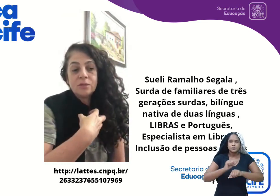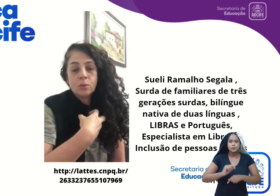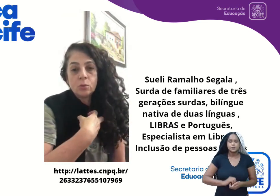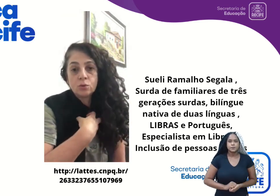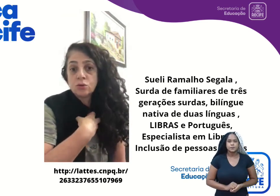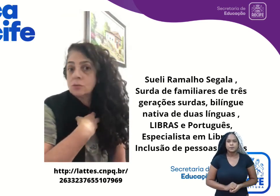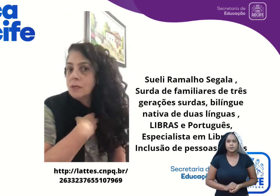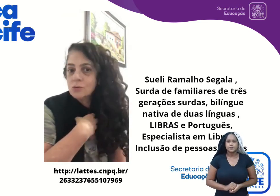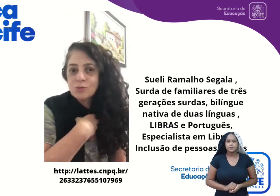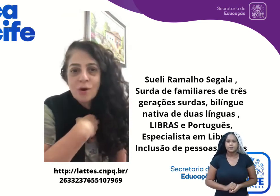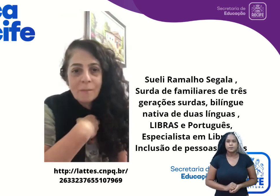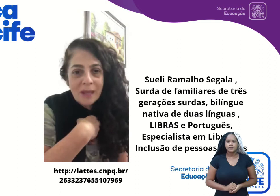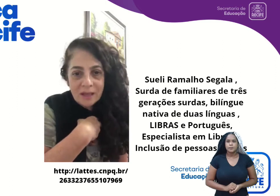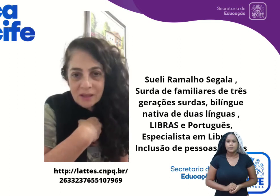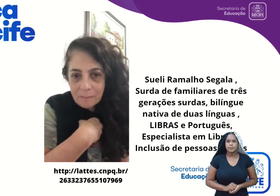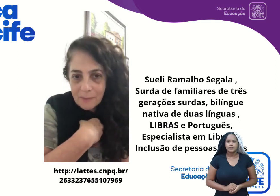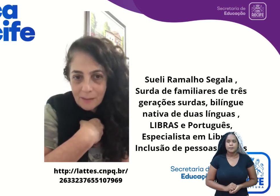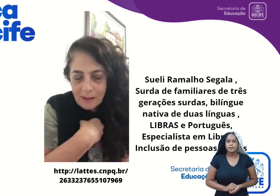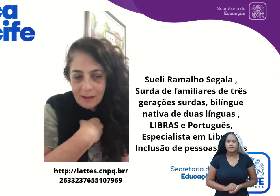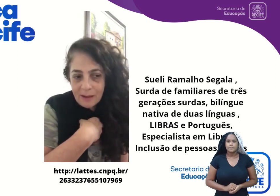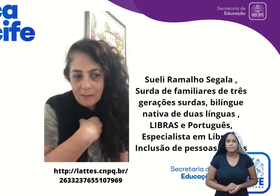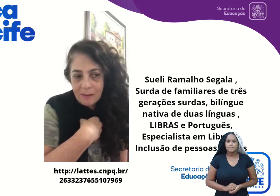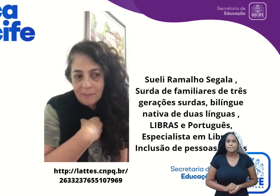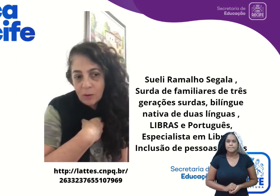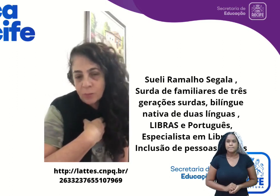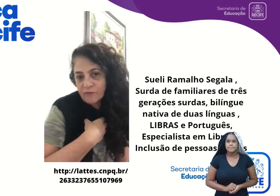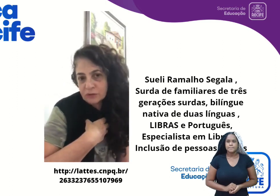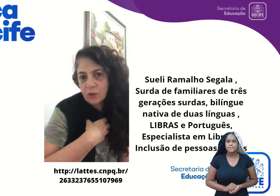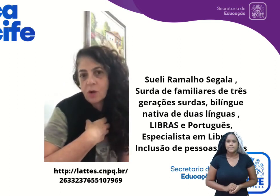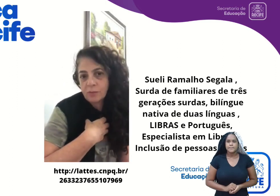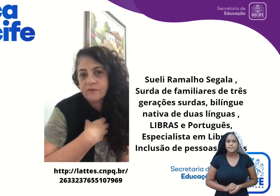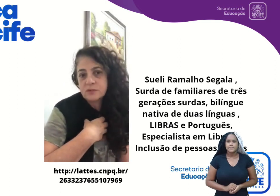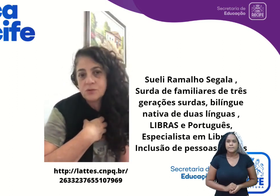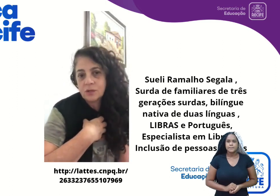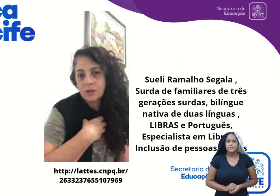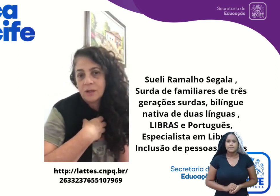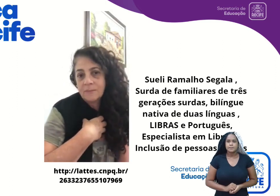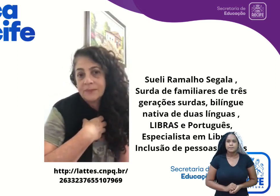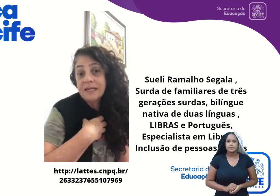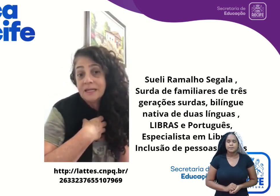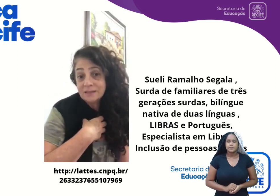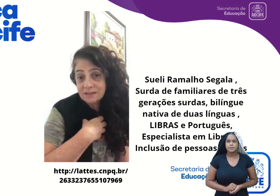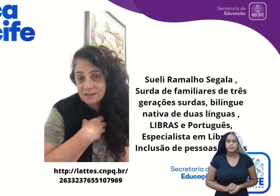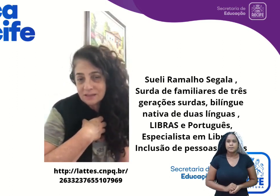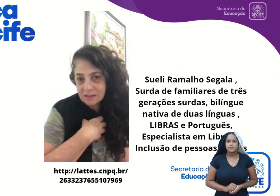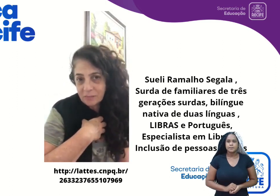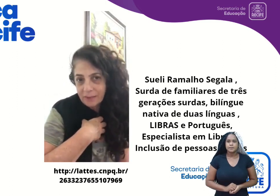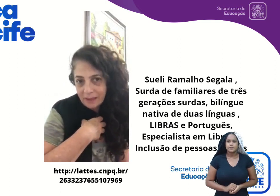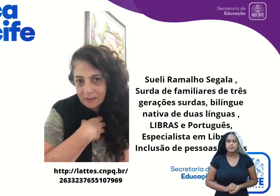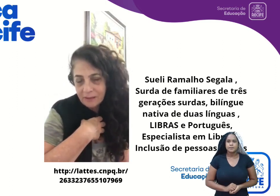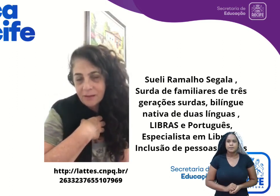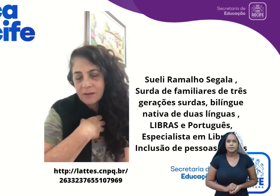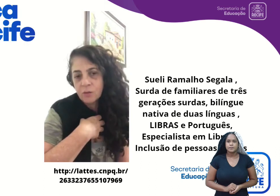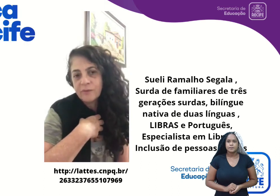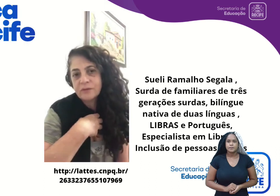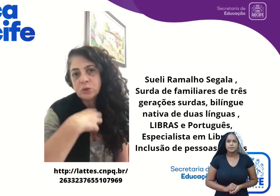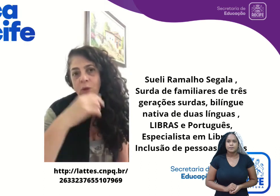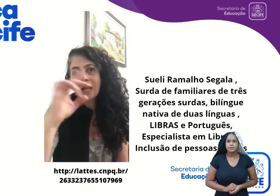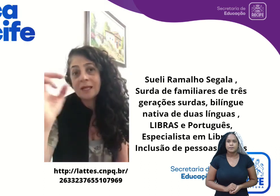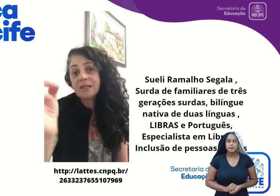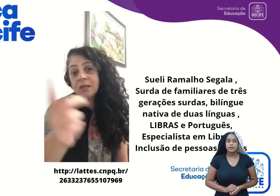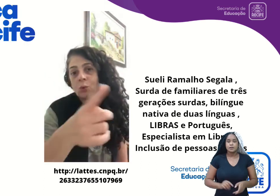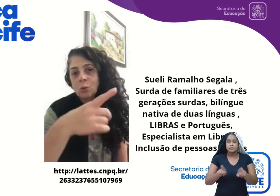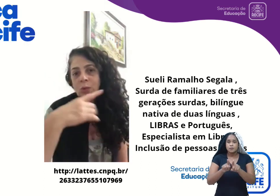sendo incluso, não somente para o profissional, o professor, ele necessita também que o